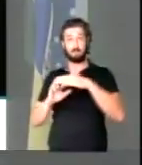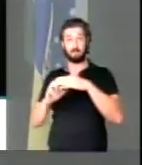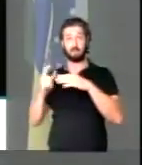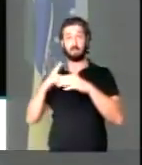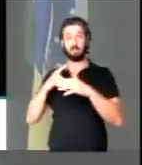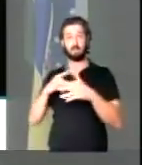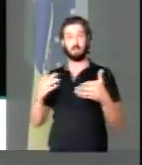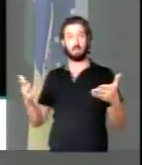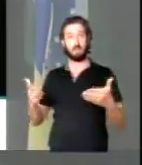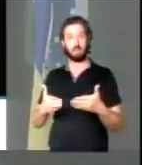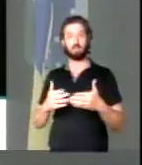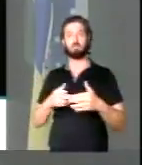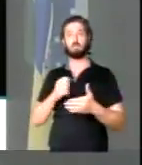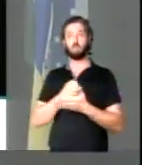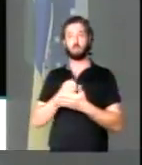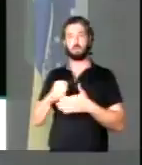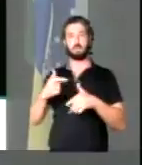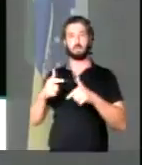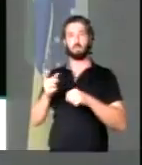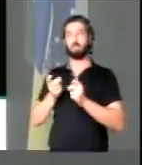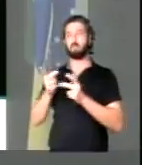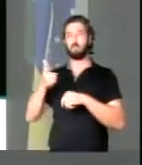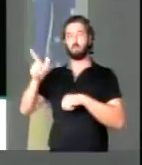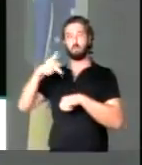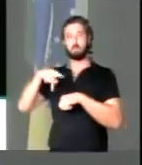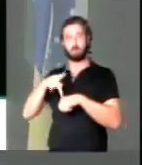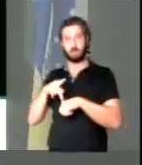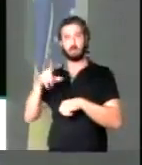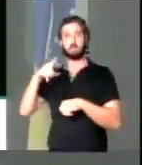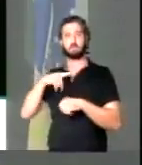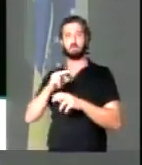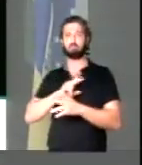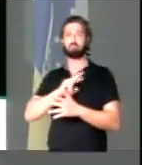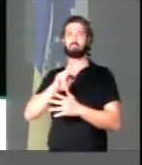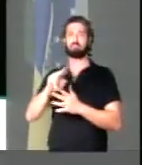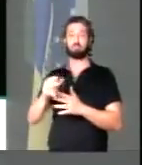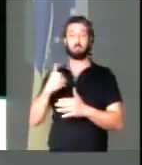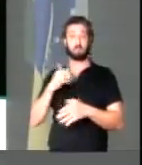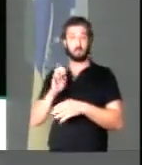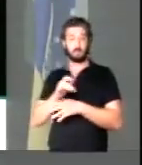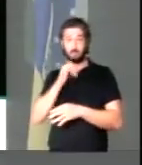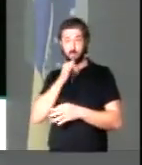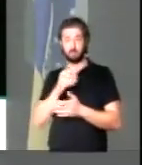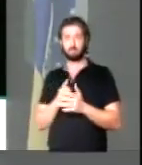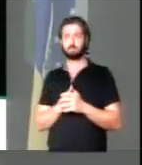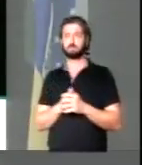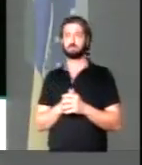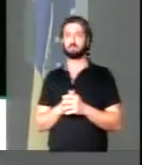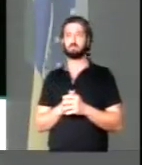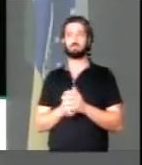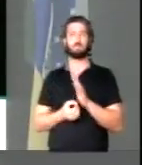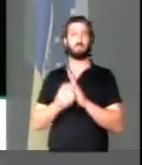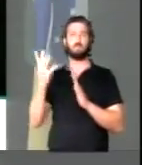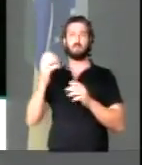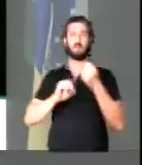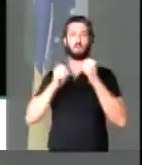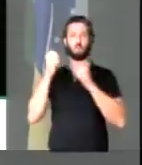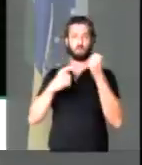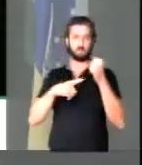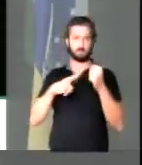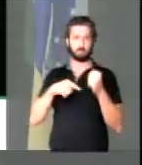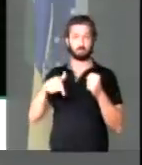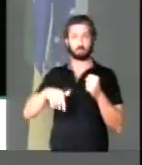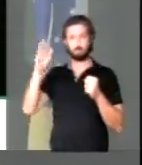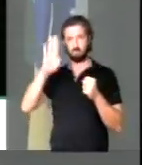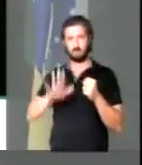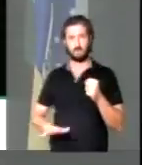em pleno contratos de exportações, e são diversas, só no meu estado tem diversas indústrias, e no